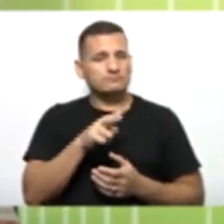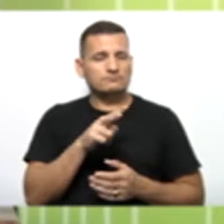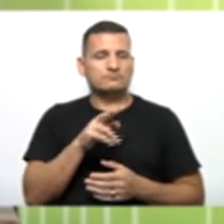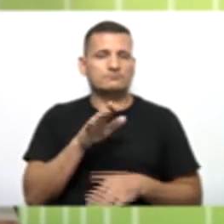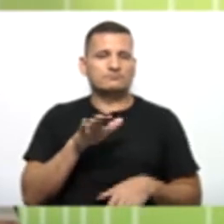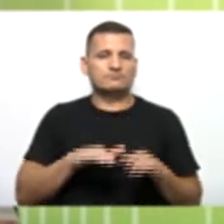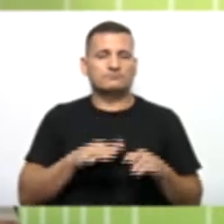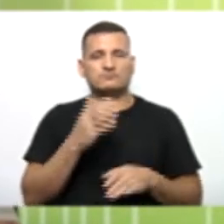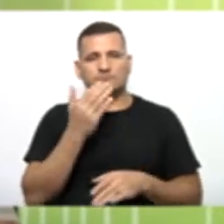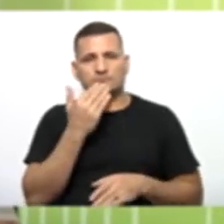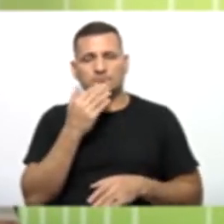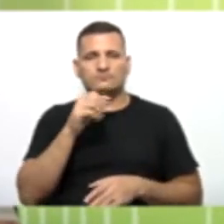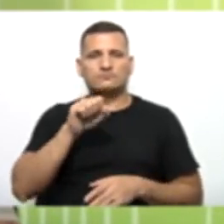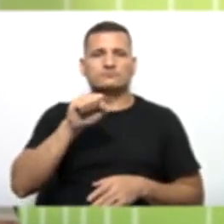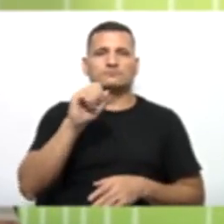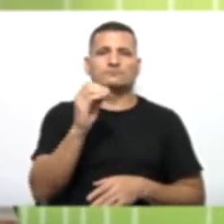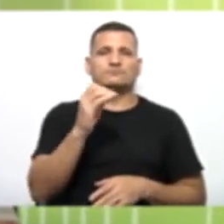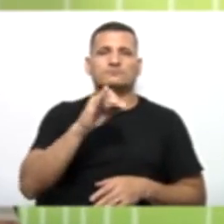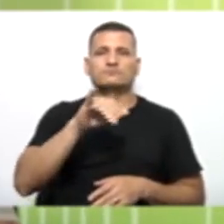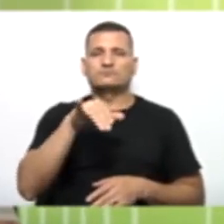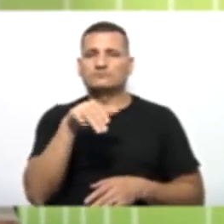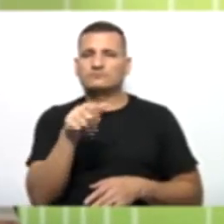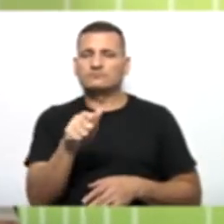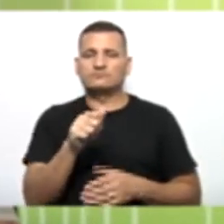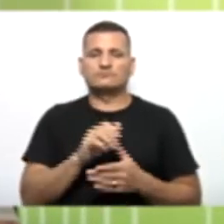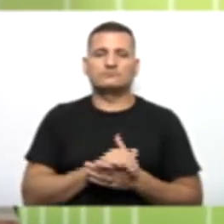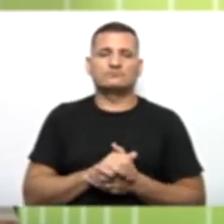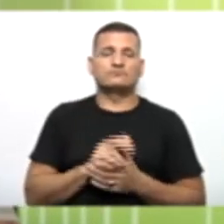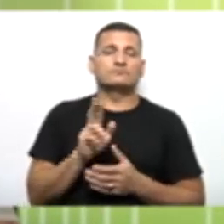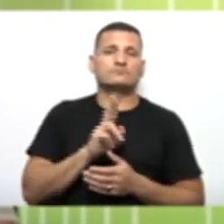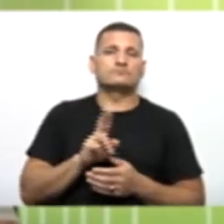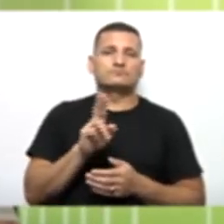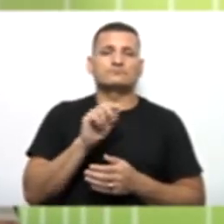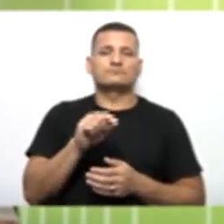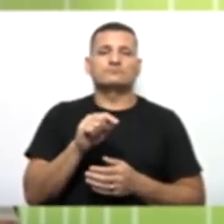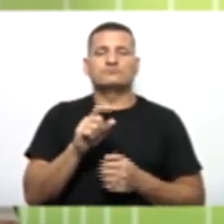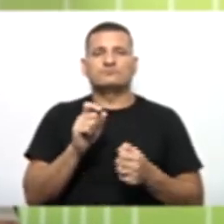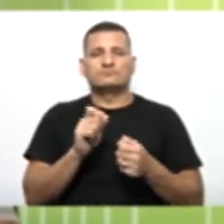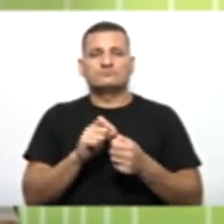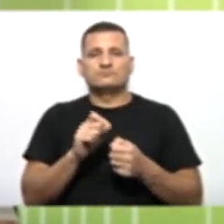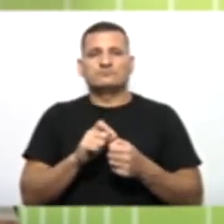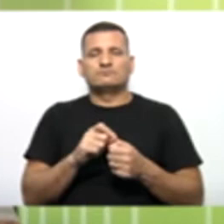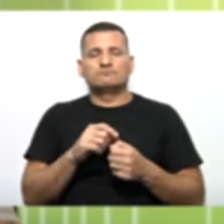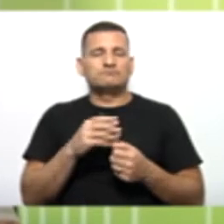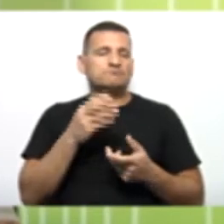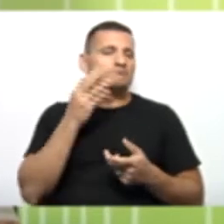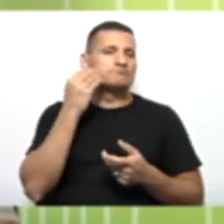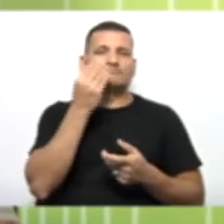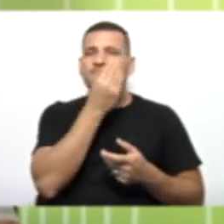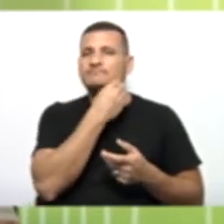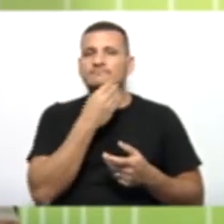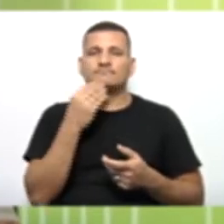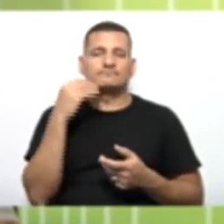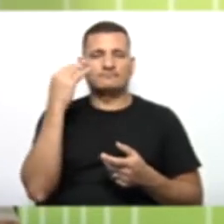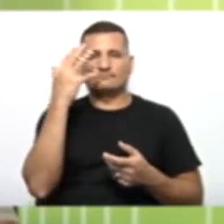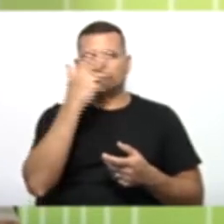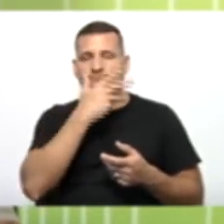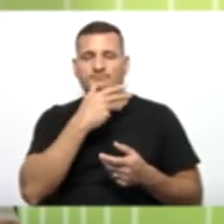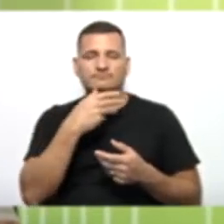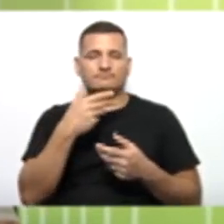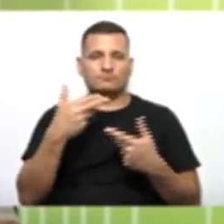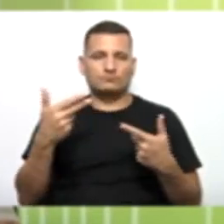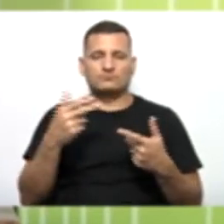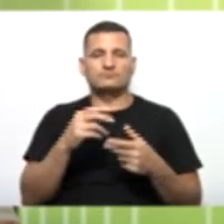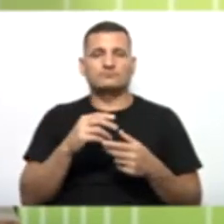alimentos, soja, por exemplo, utilizada para produzir produtos de beleza, enquanto pessoas